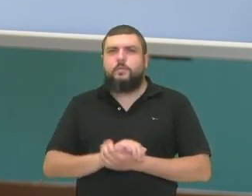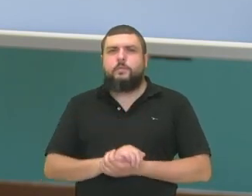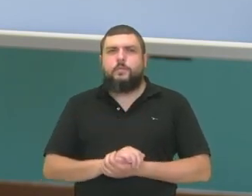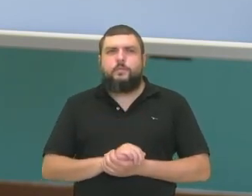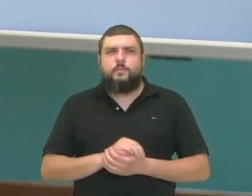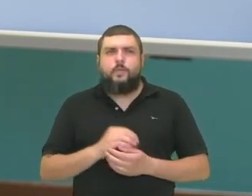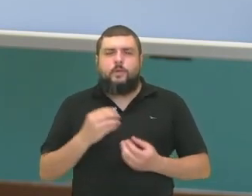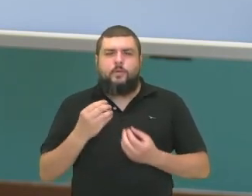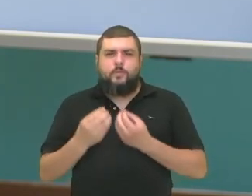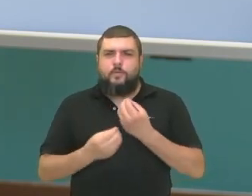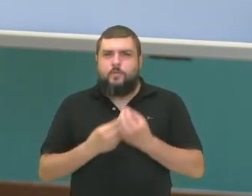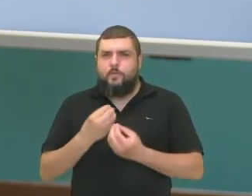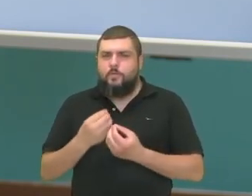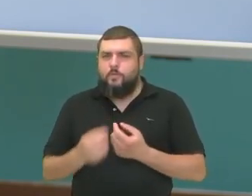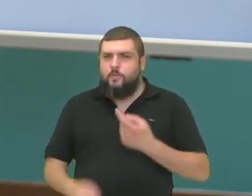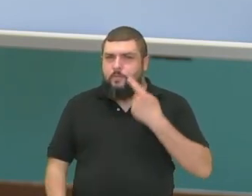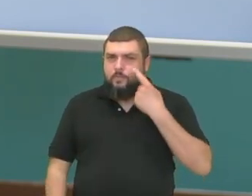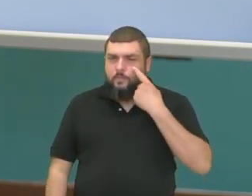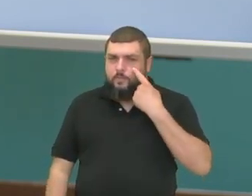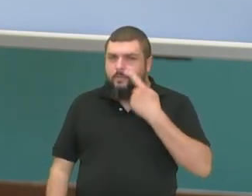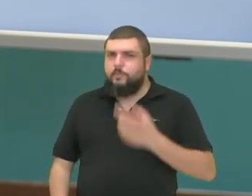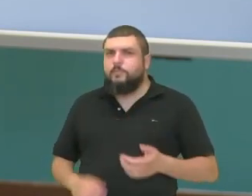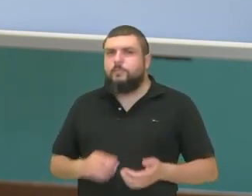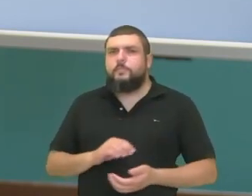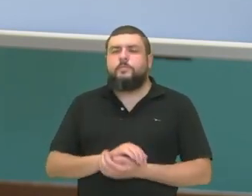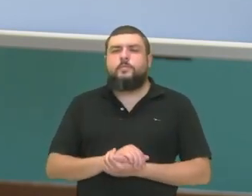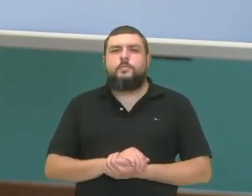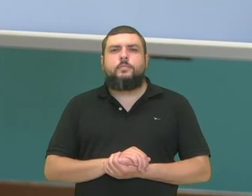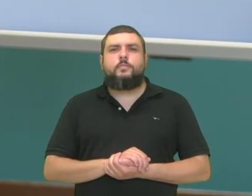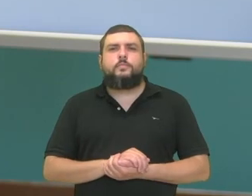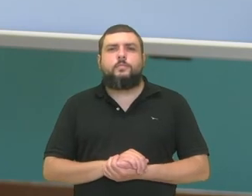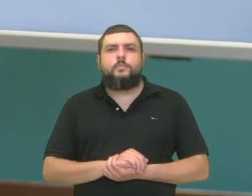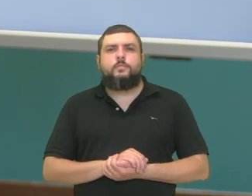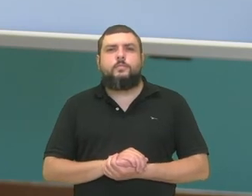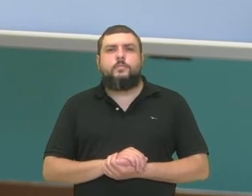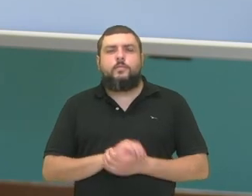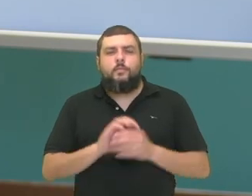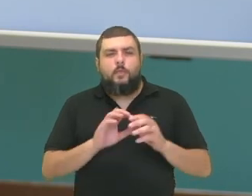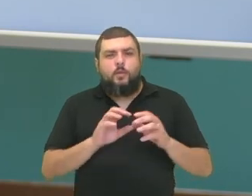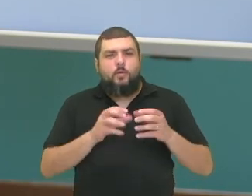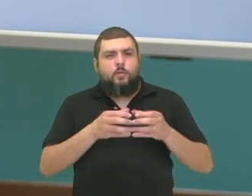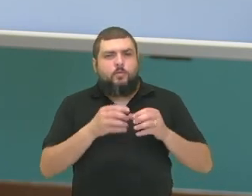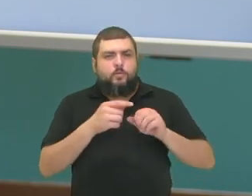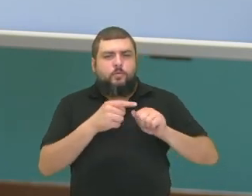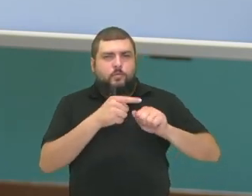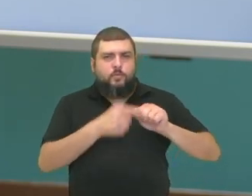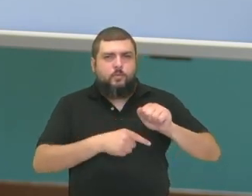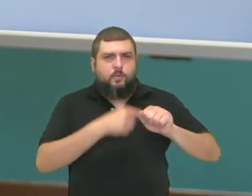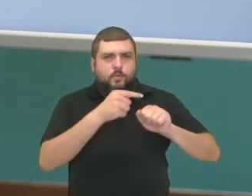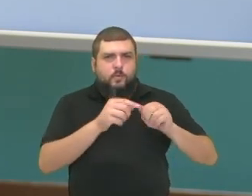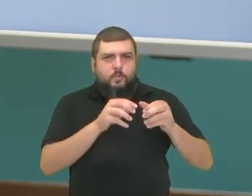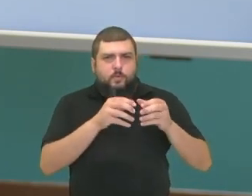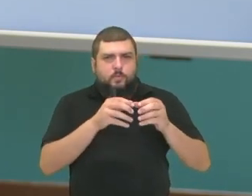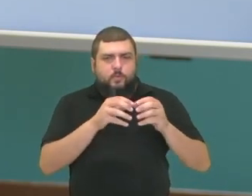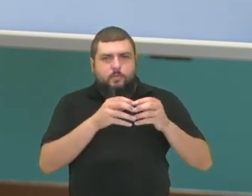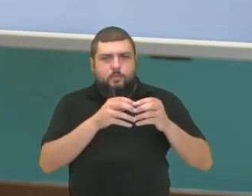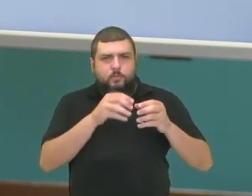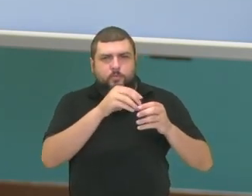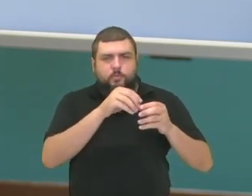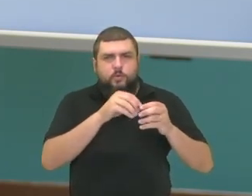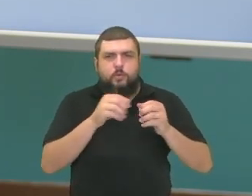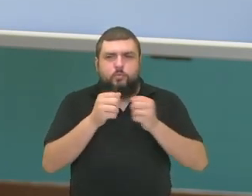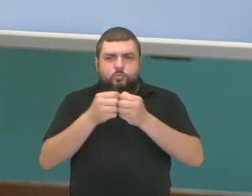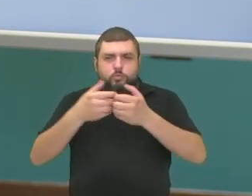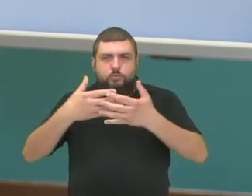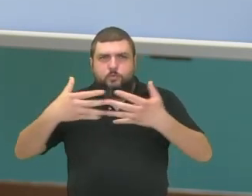aldeídos e uma cetona para este grupo de átomos. 4 carbonos, 8 hidrogênios e 1 oxigênio. Aqui